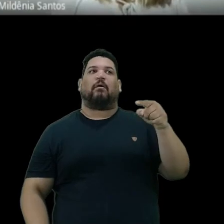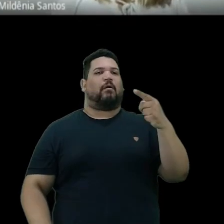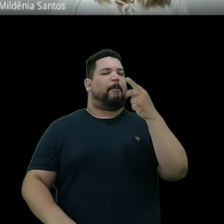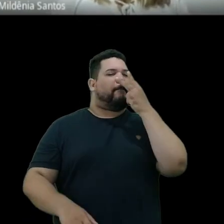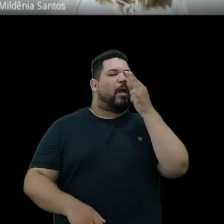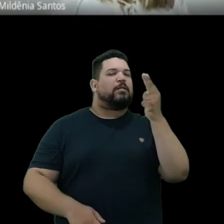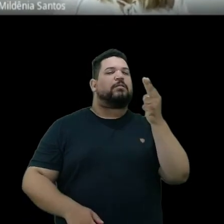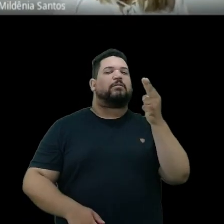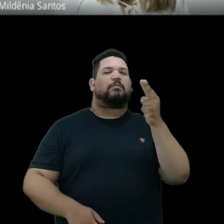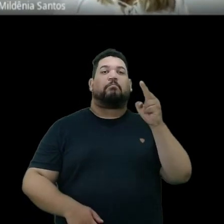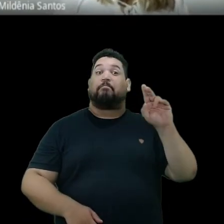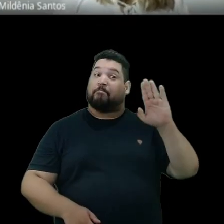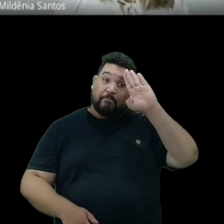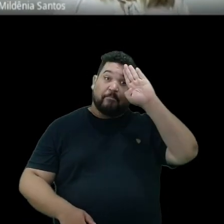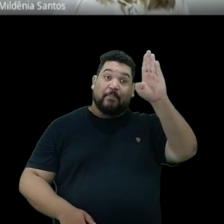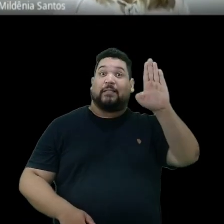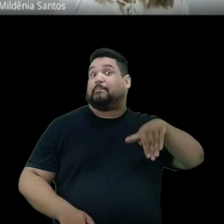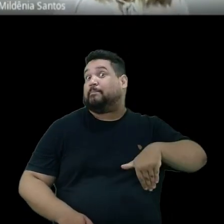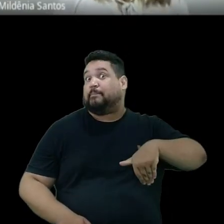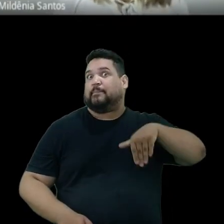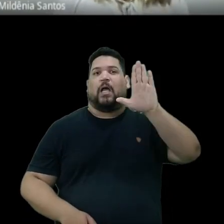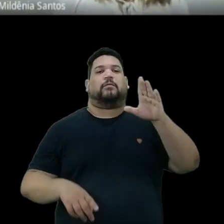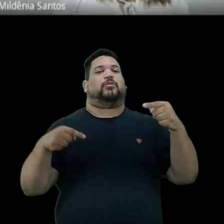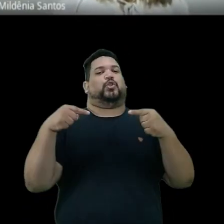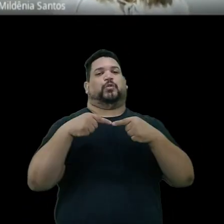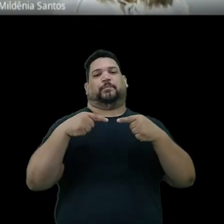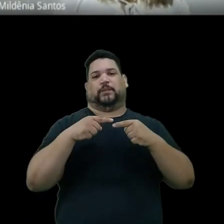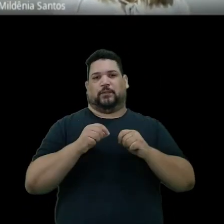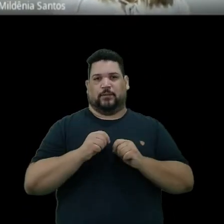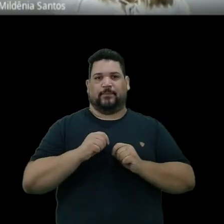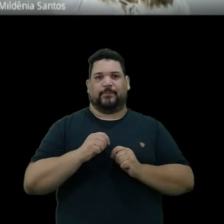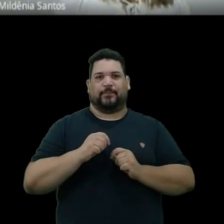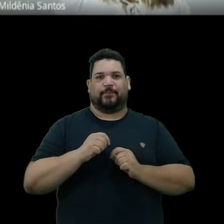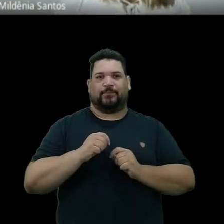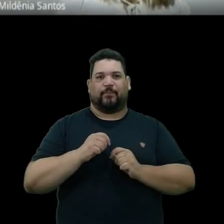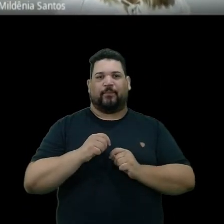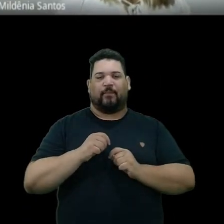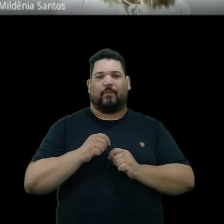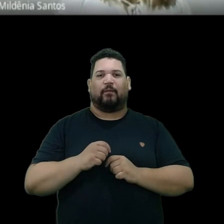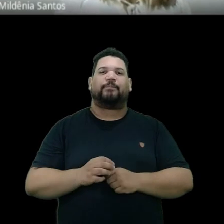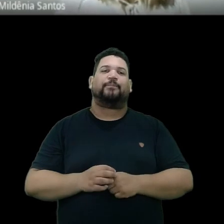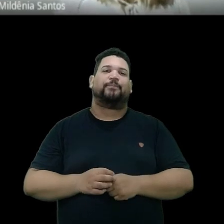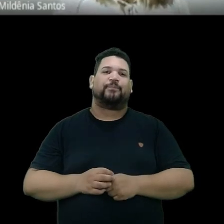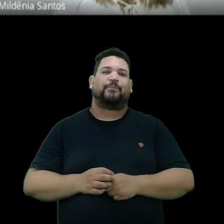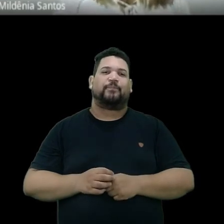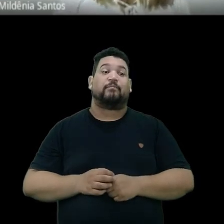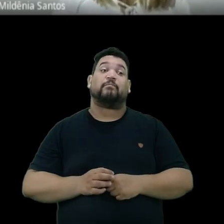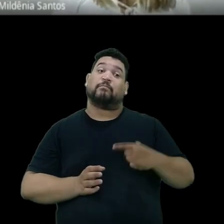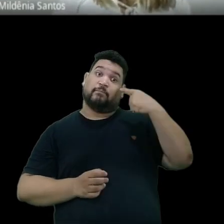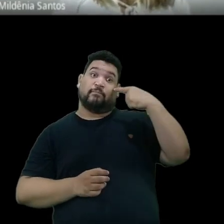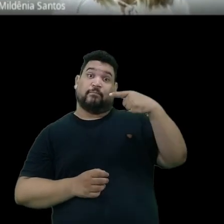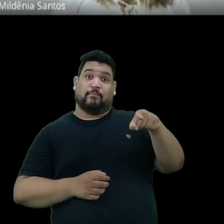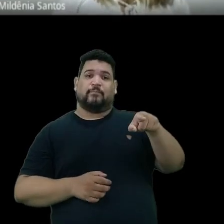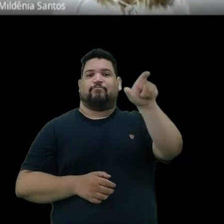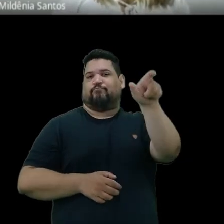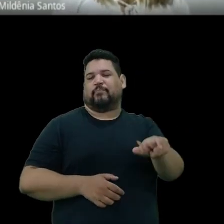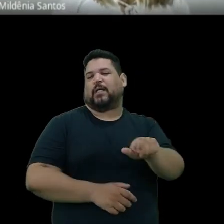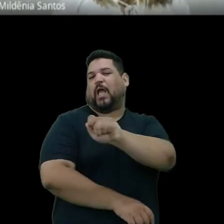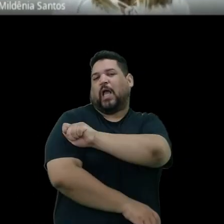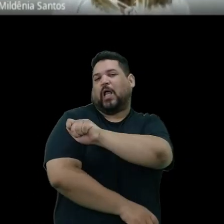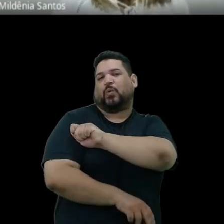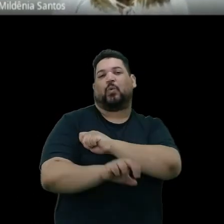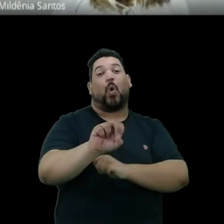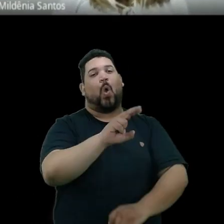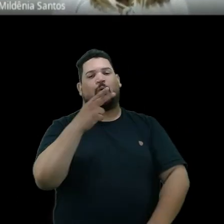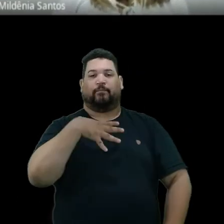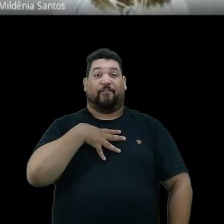é um dos pontos mais importantes. Ver que o meu aluno, o meu filho, ver que a